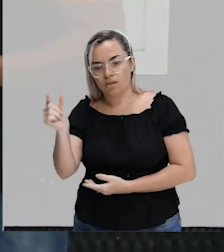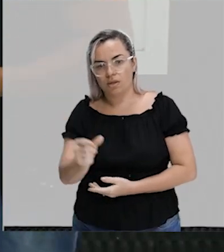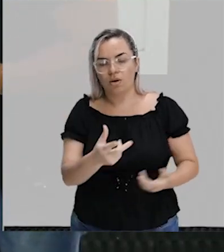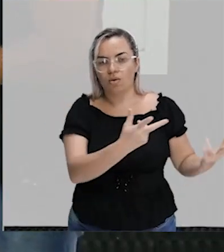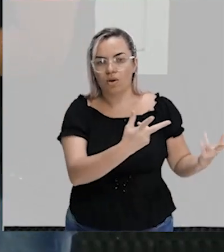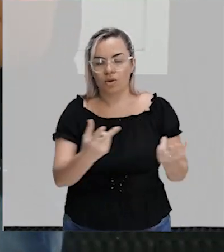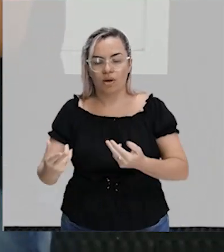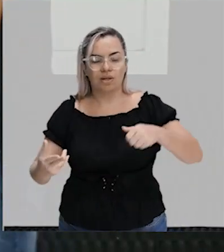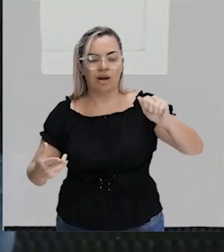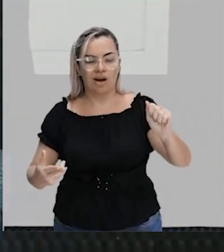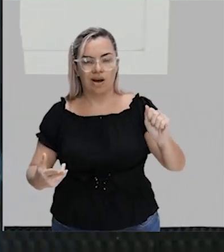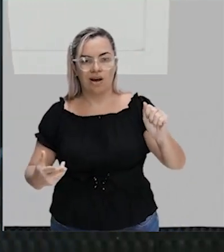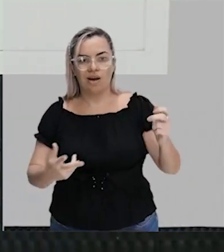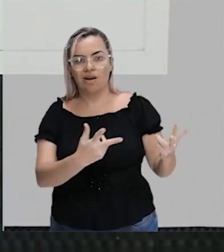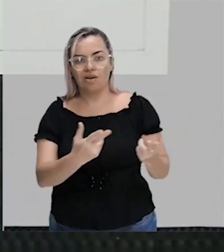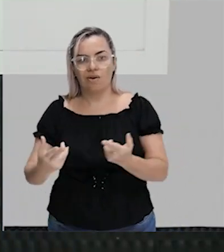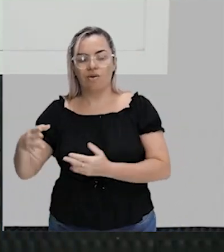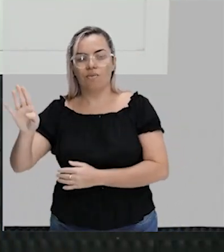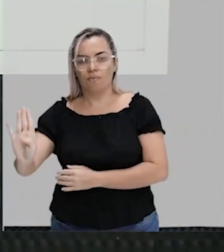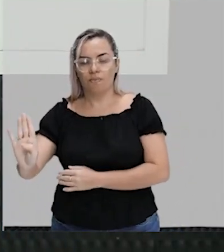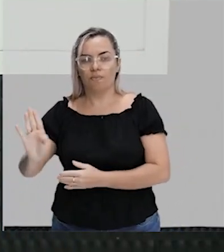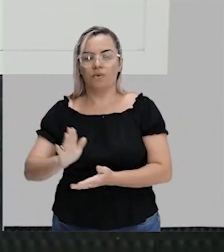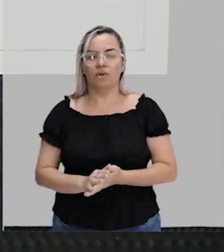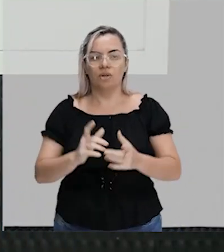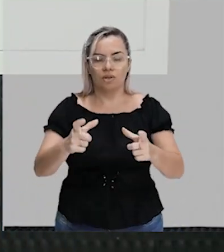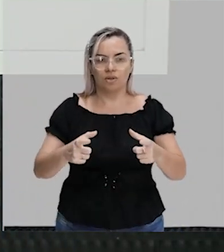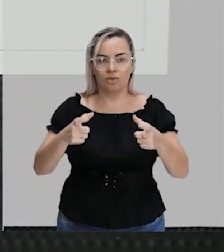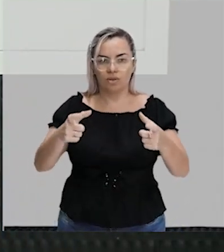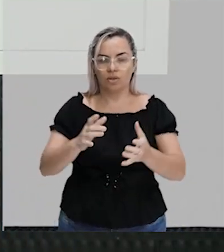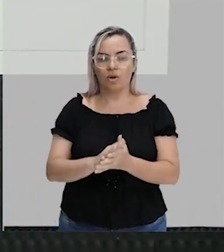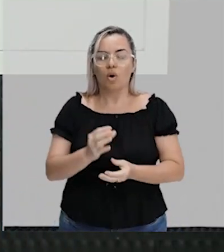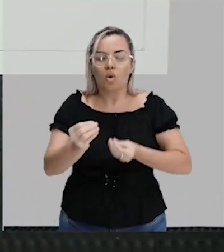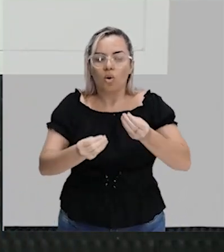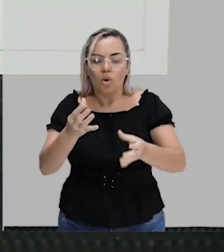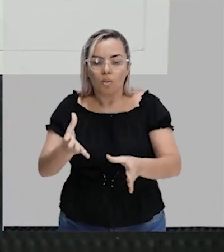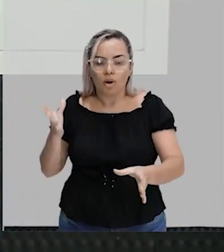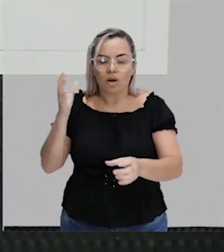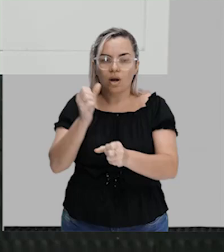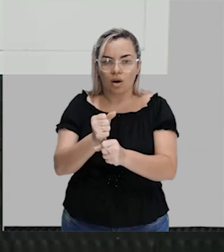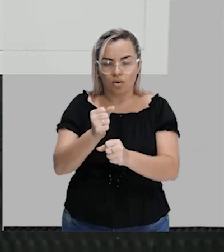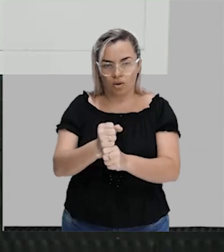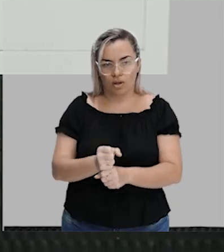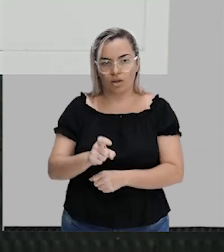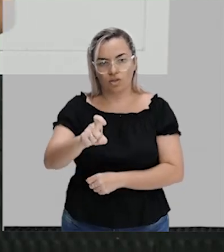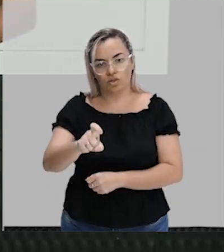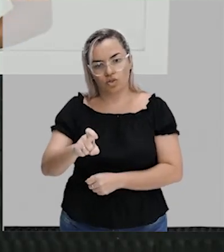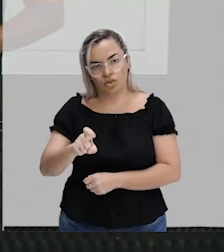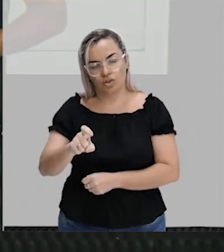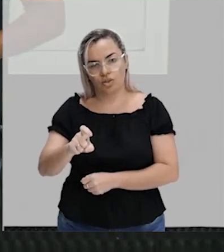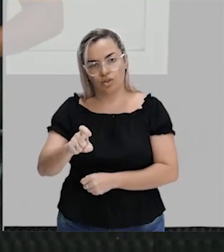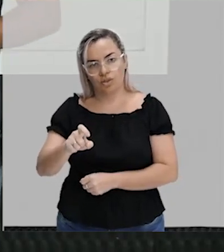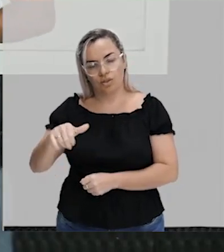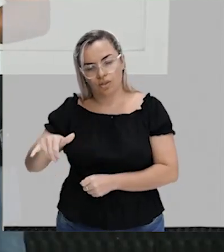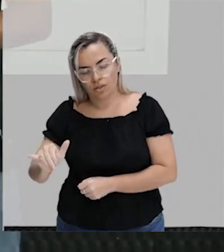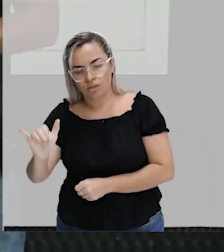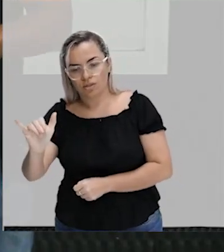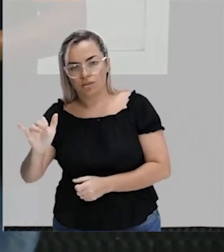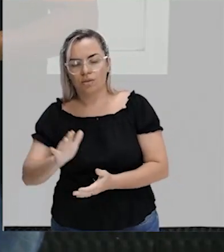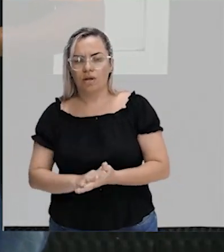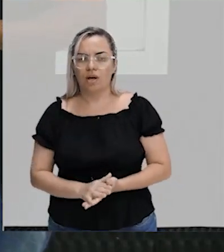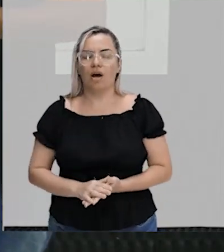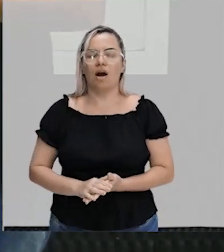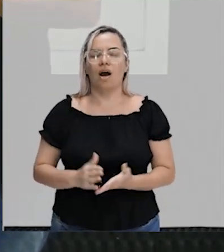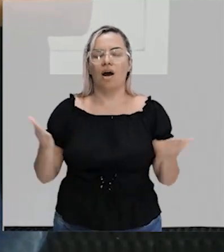e nessa condição ele quer que você calcula x e y Orton aí tem que lembrar são